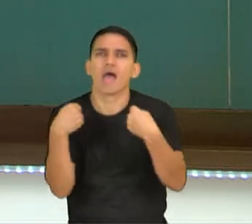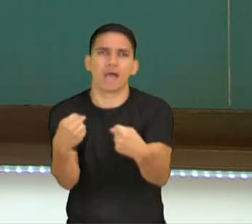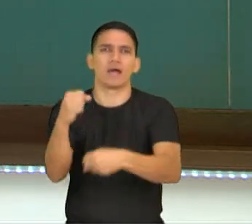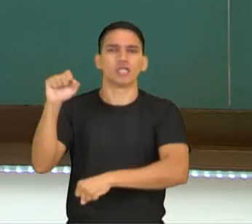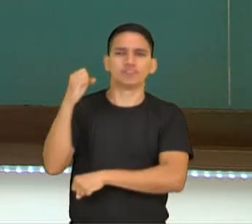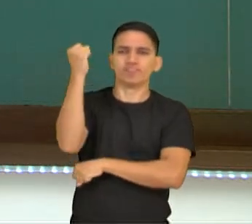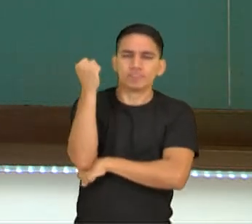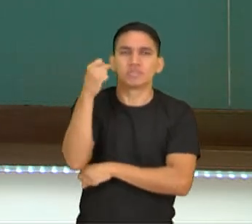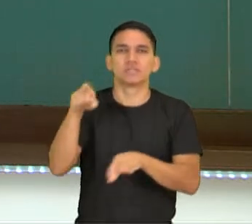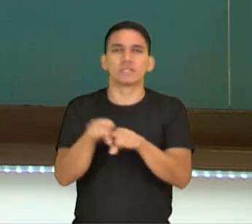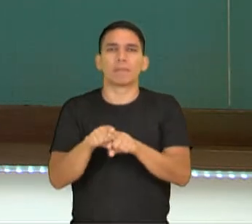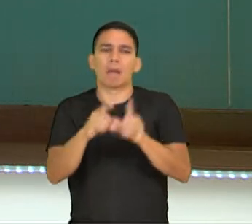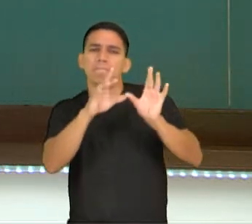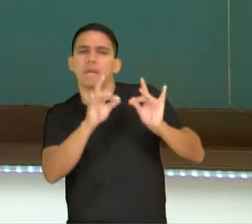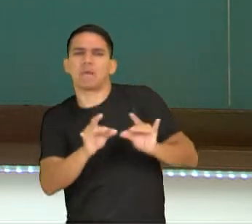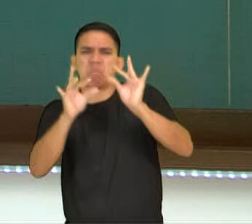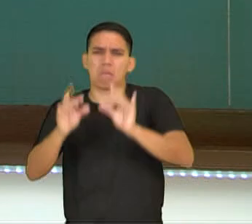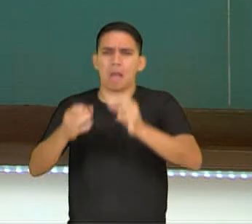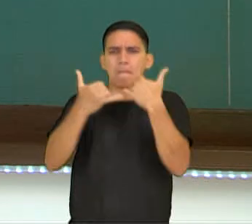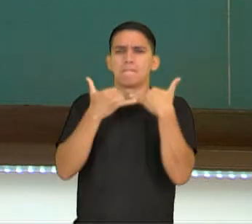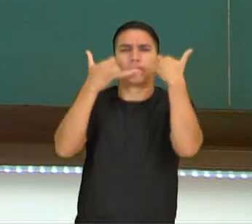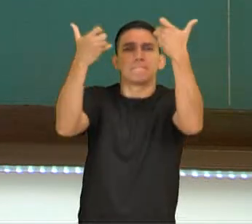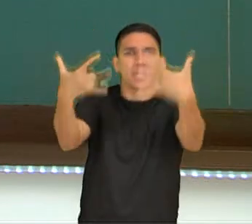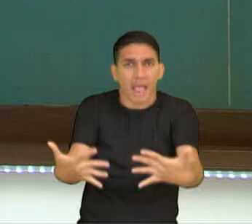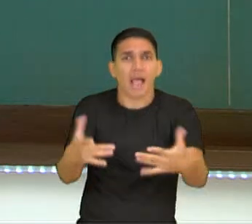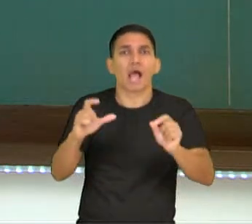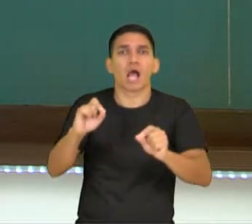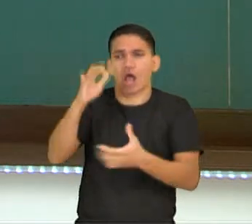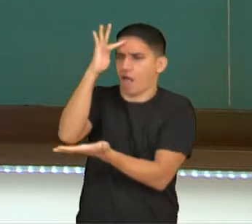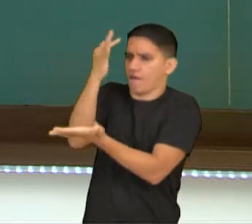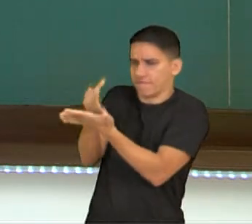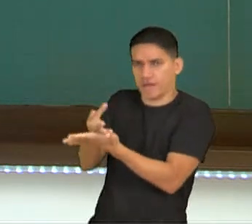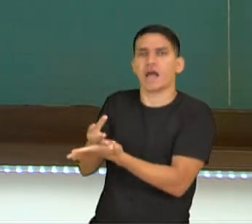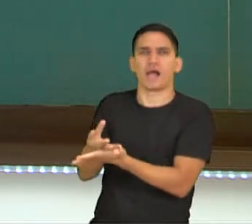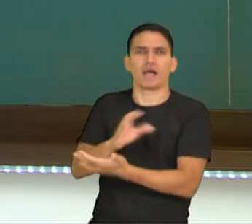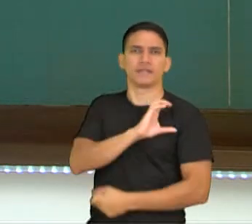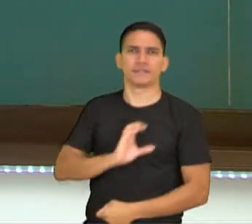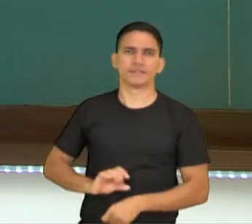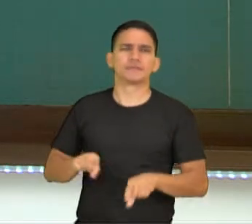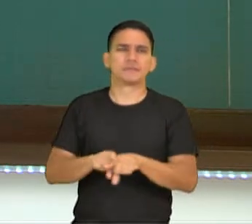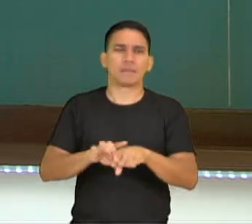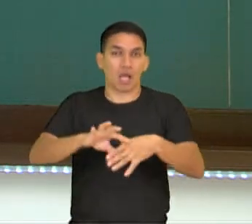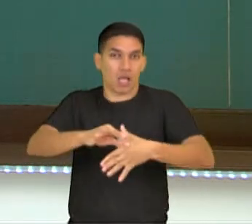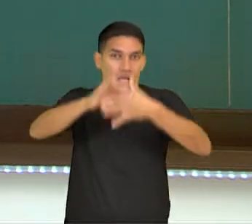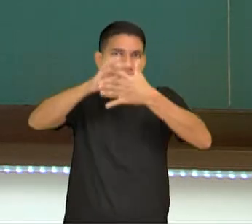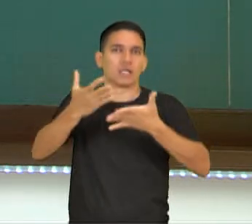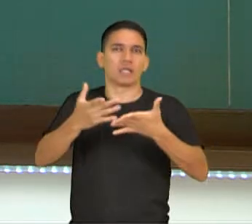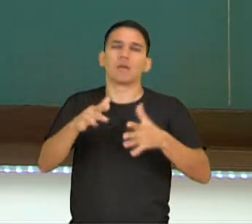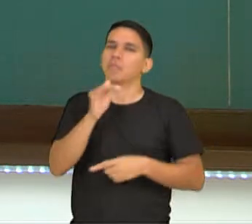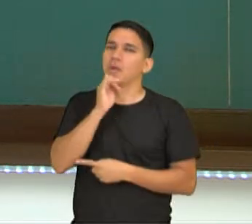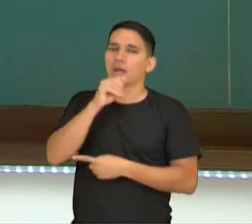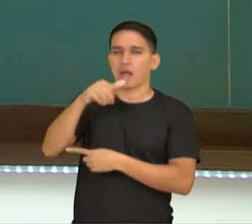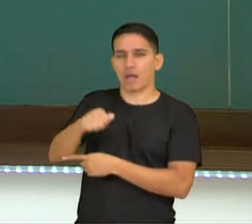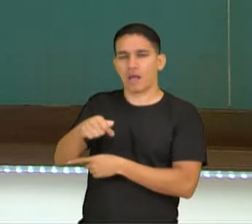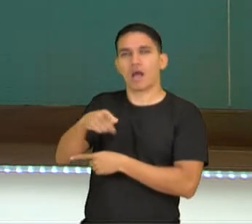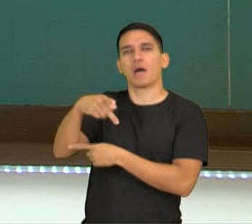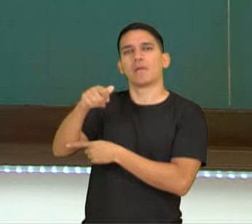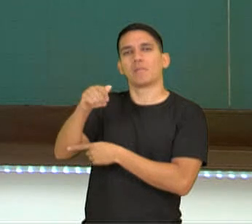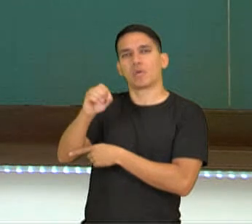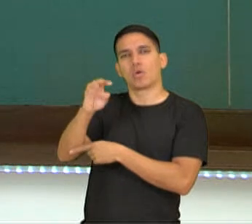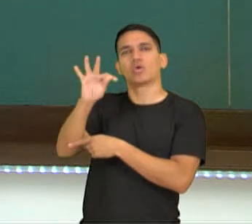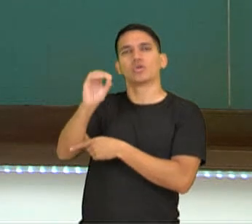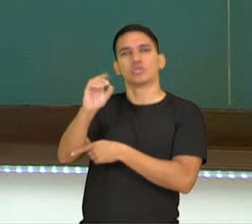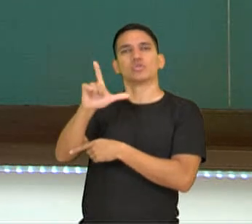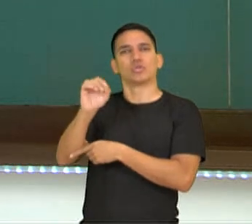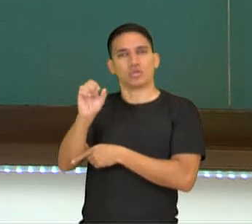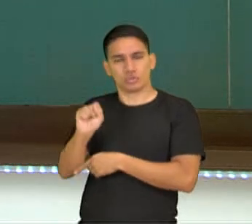e a justificar a fé cristã e os líderes religiosos do cristianismo, como, por exemplo, os apóstolos, e nesse momento,